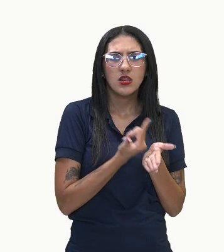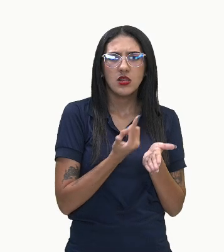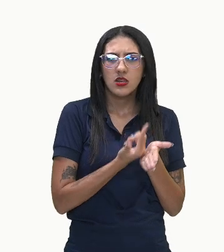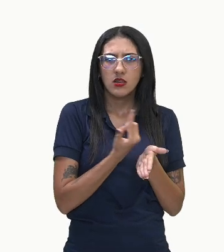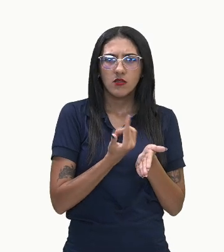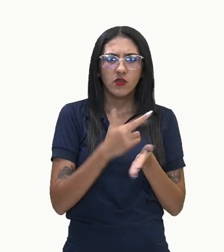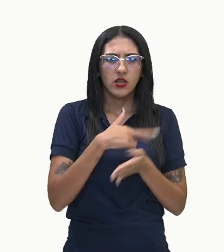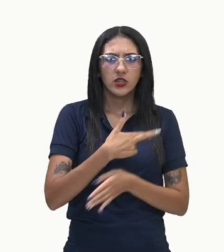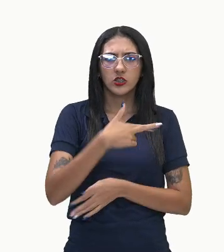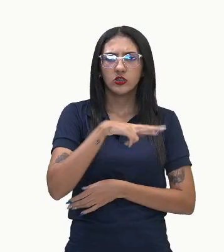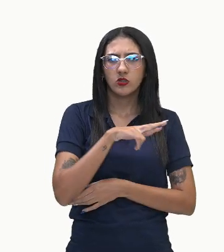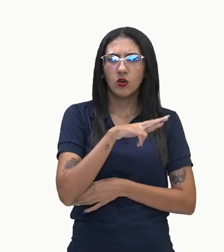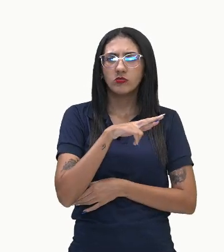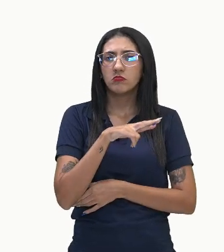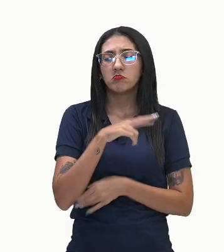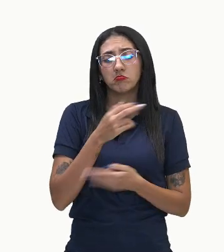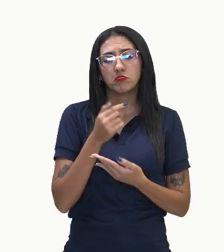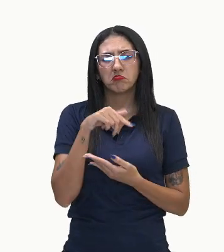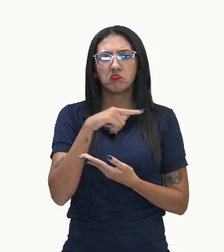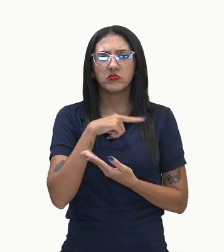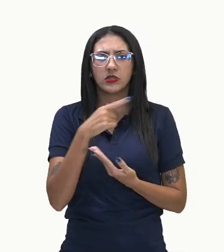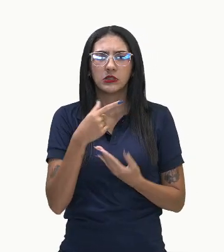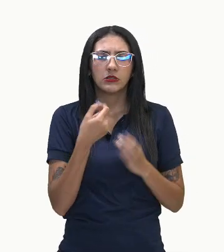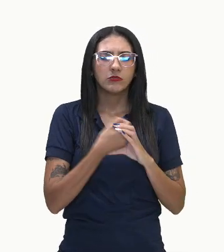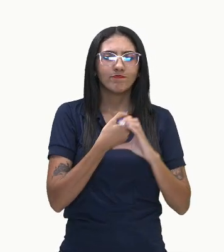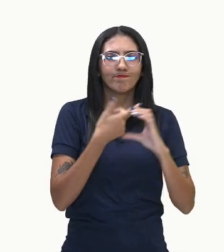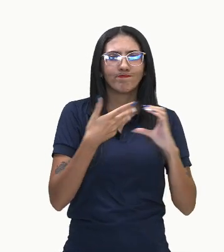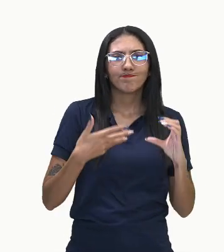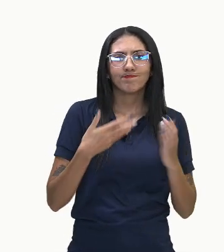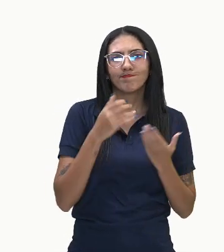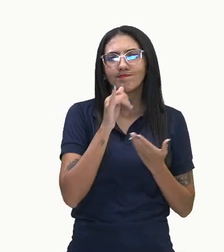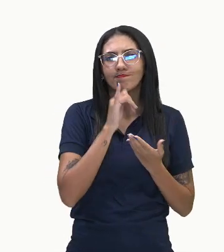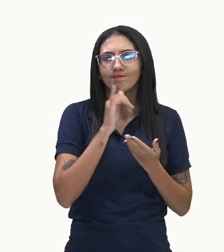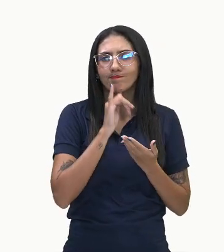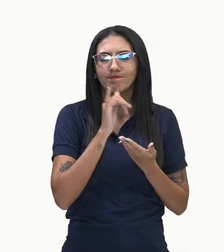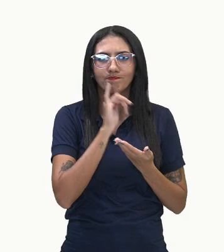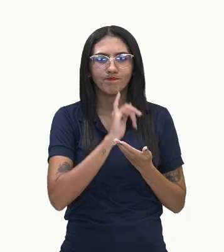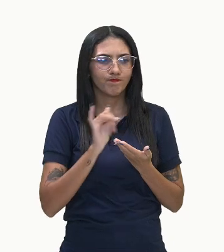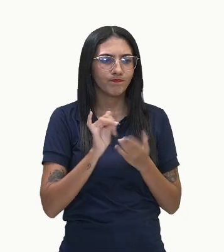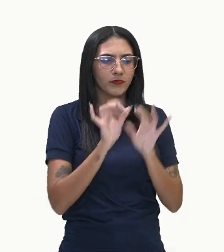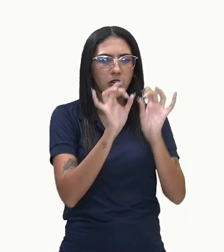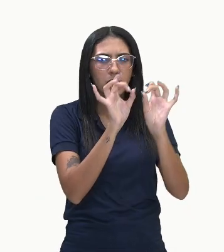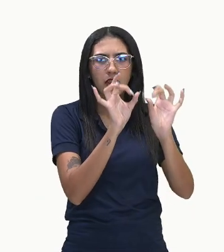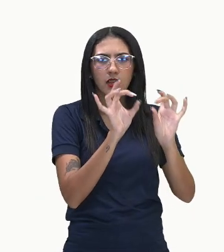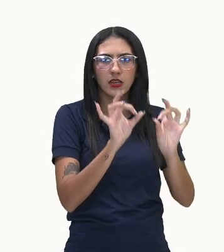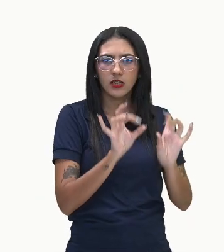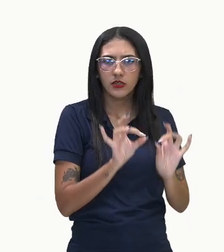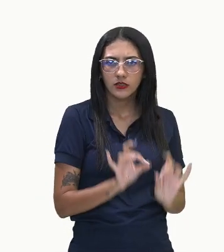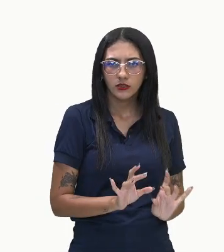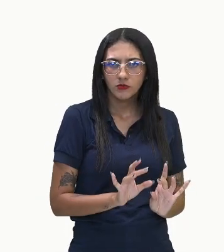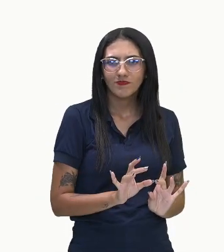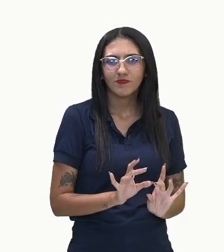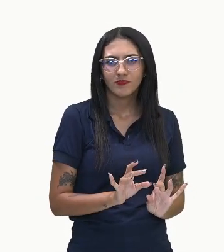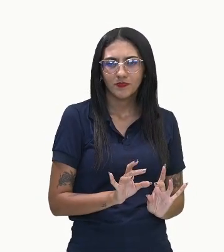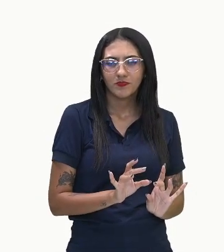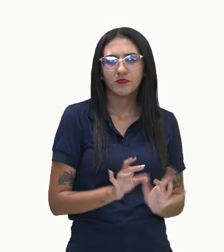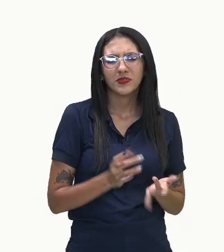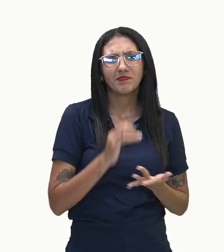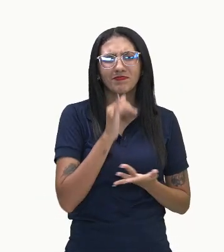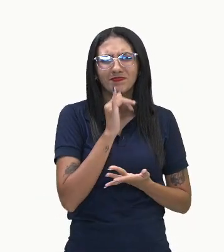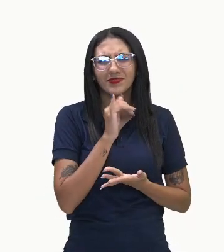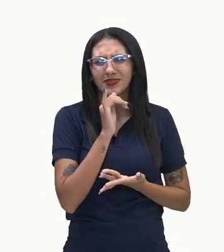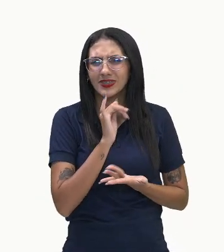você tem um aspecto mais de devoção. Mas uma devoção que